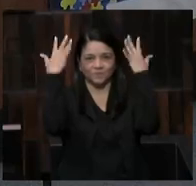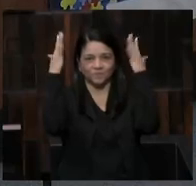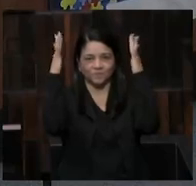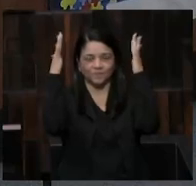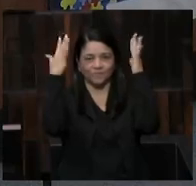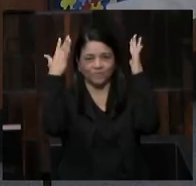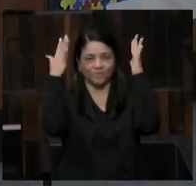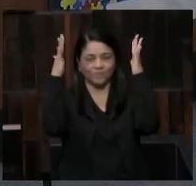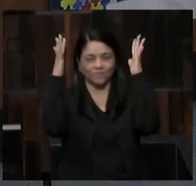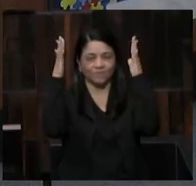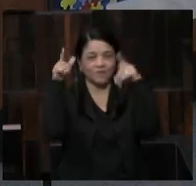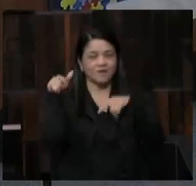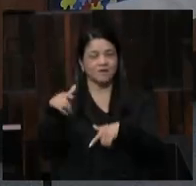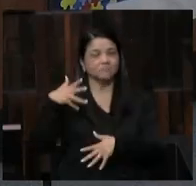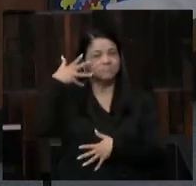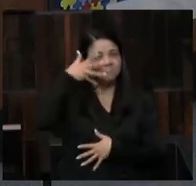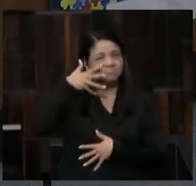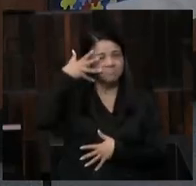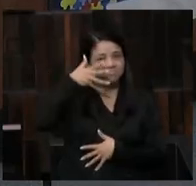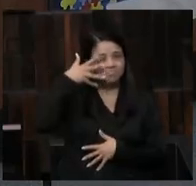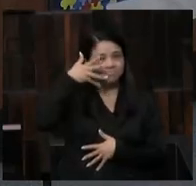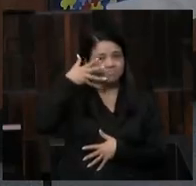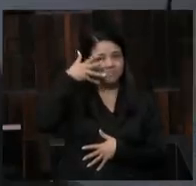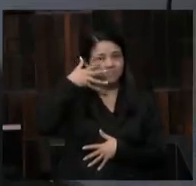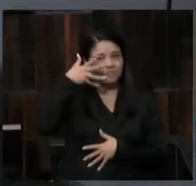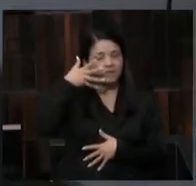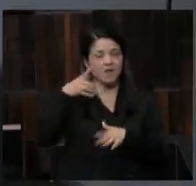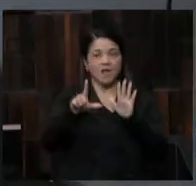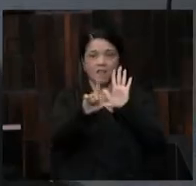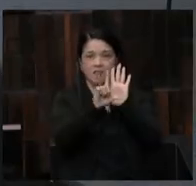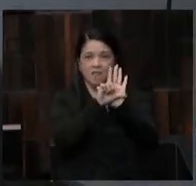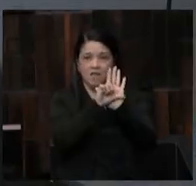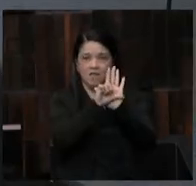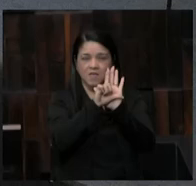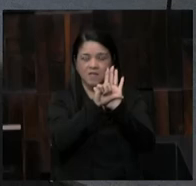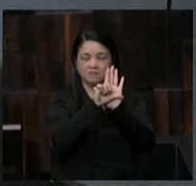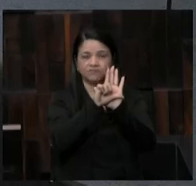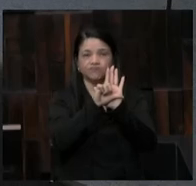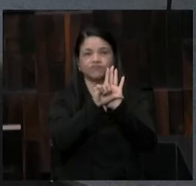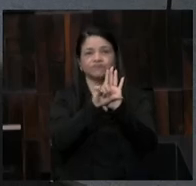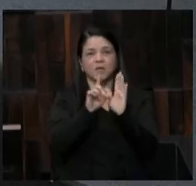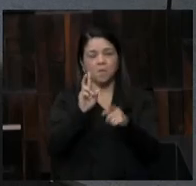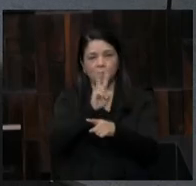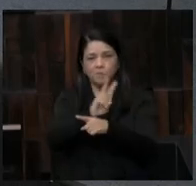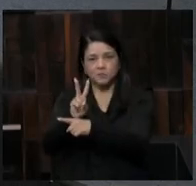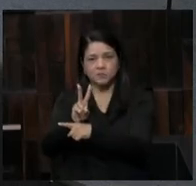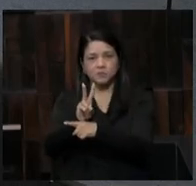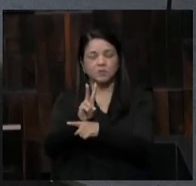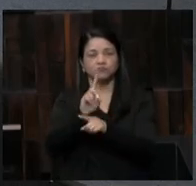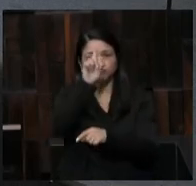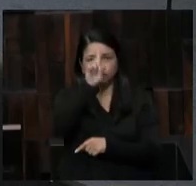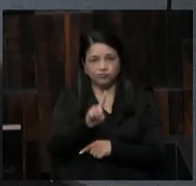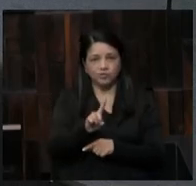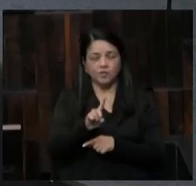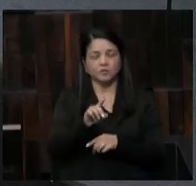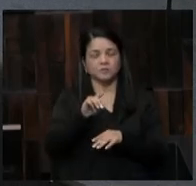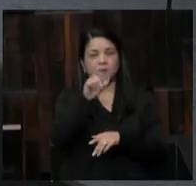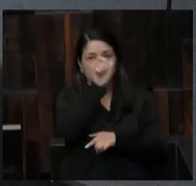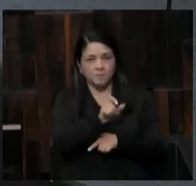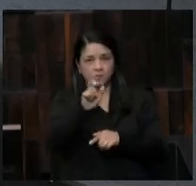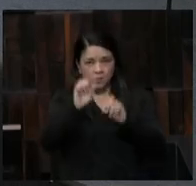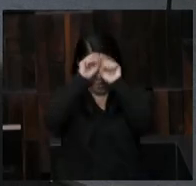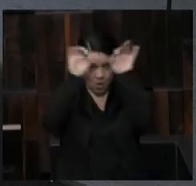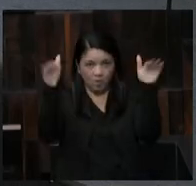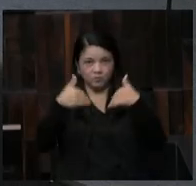Ela vai falar sobre a legislação de proteção aos direitos das pessoas com autismo e a busca